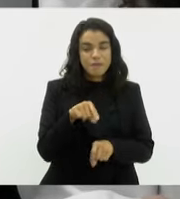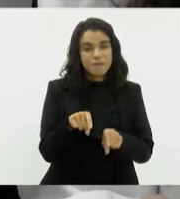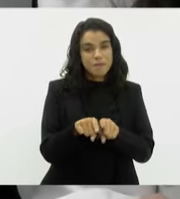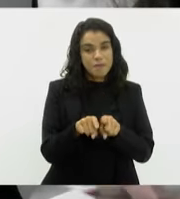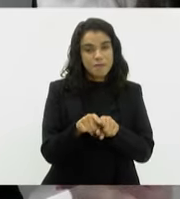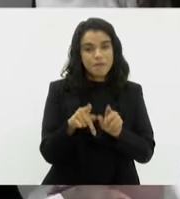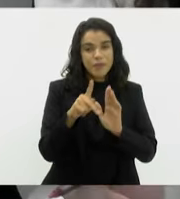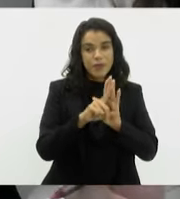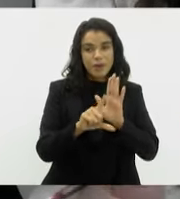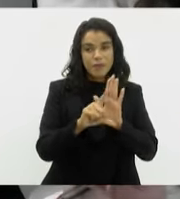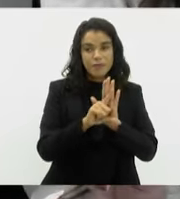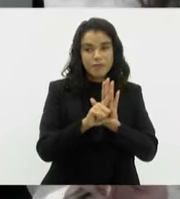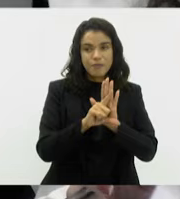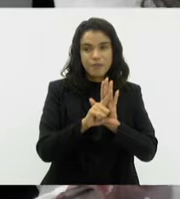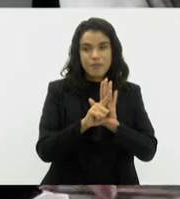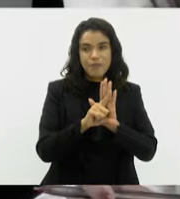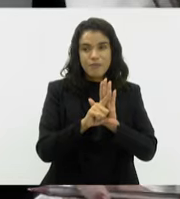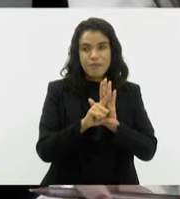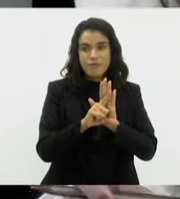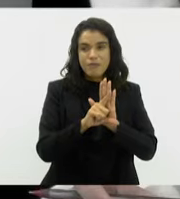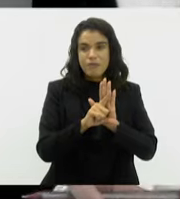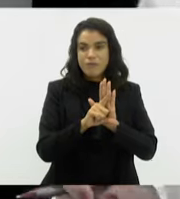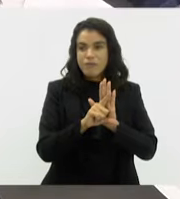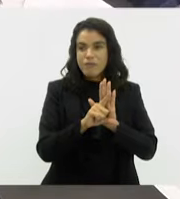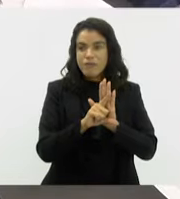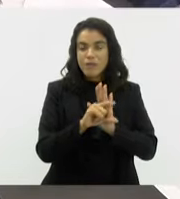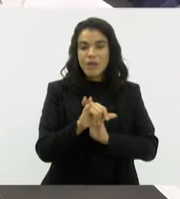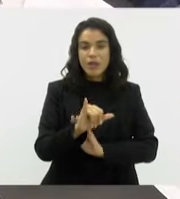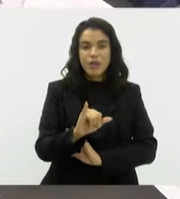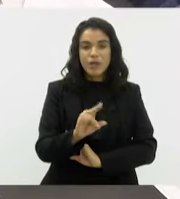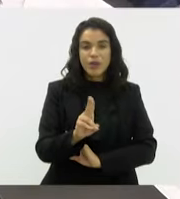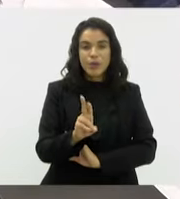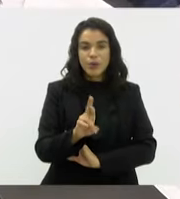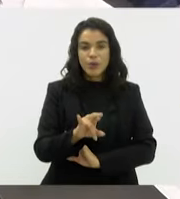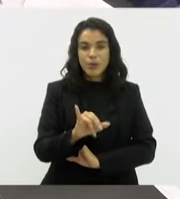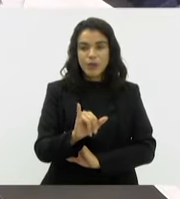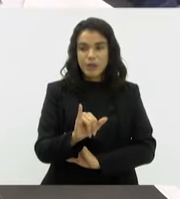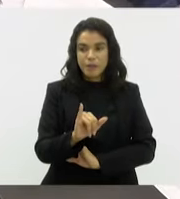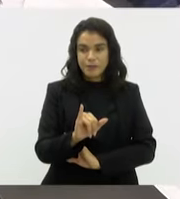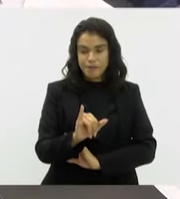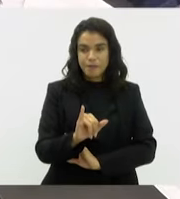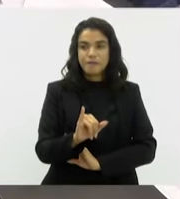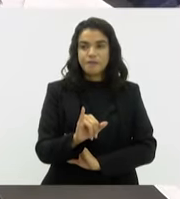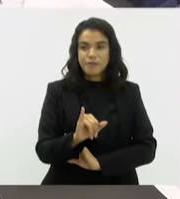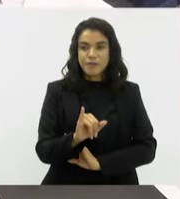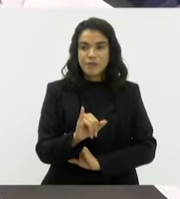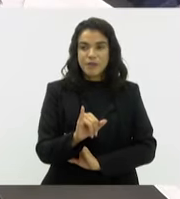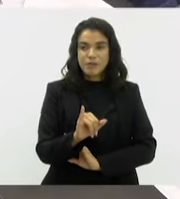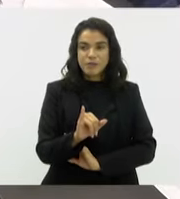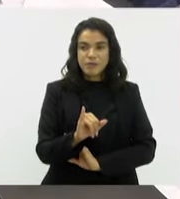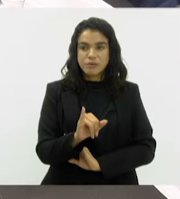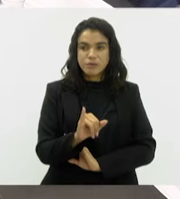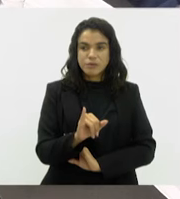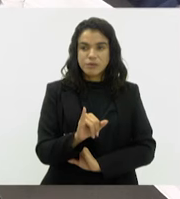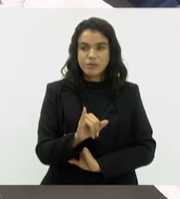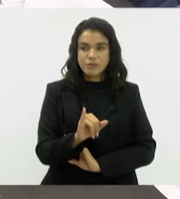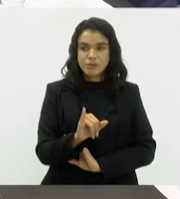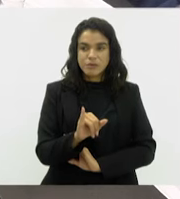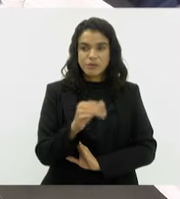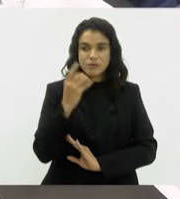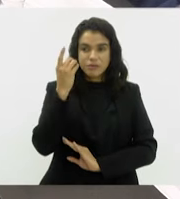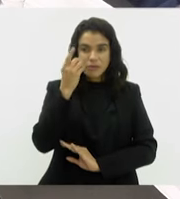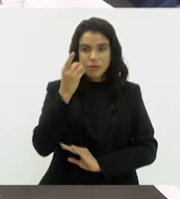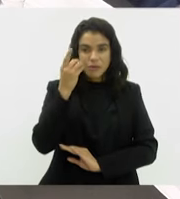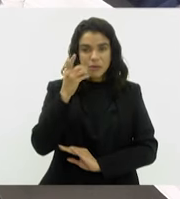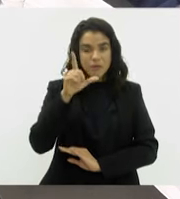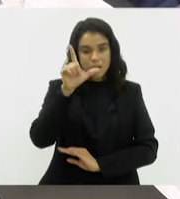da autoria do deputado Rosenberg, não? Do Yuri? Yuri. É. Rosenberg também tinha alguma coisa. Deputado Luiz Paulo. É a